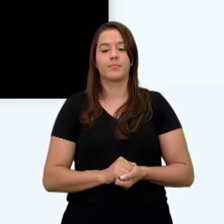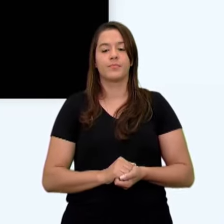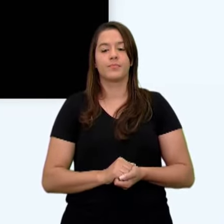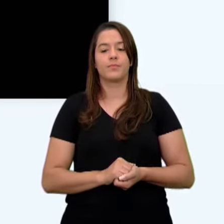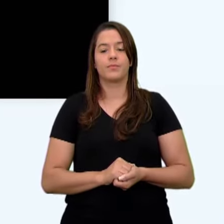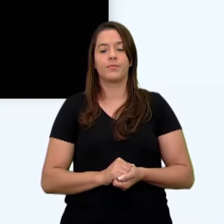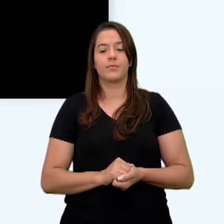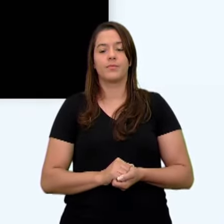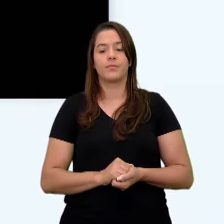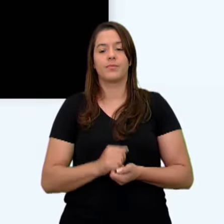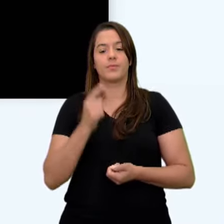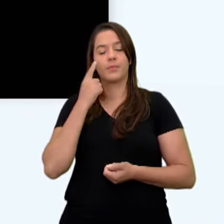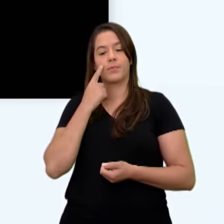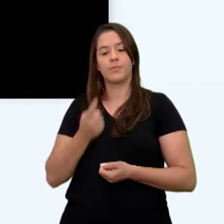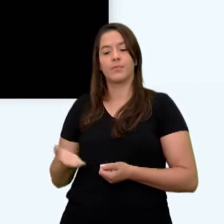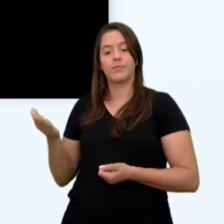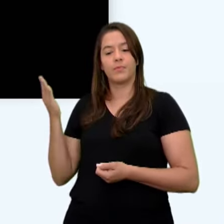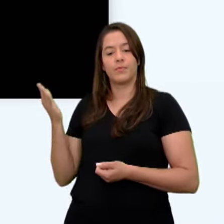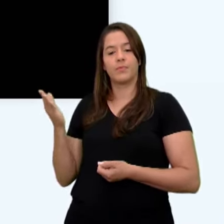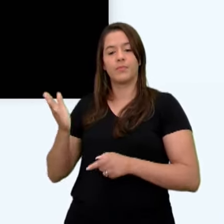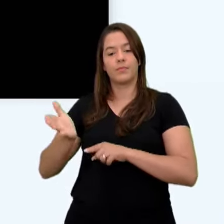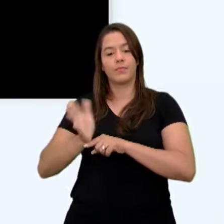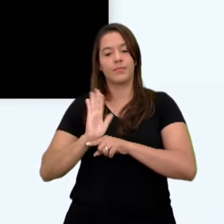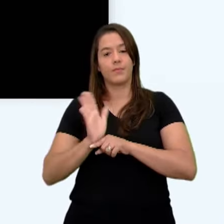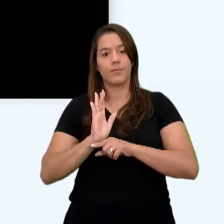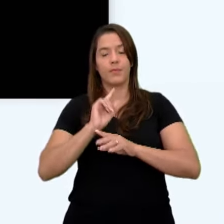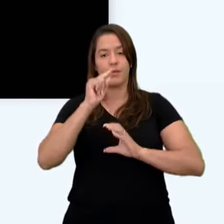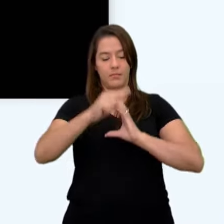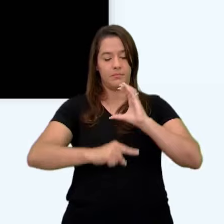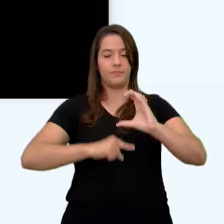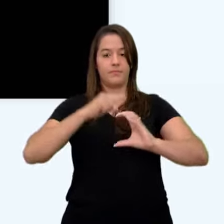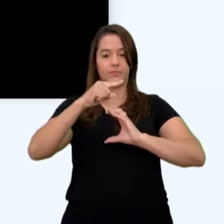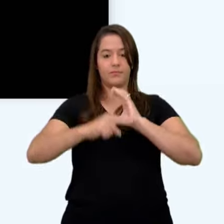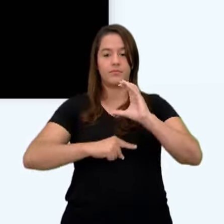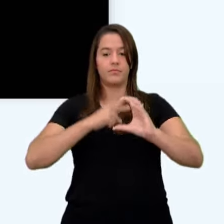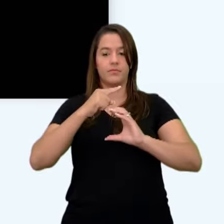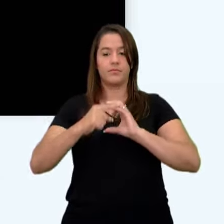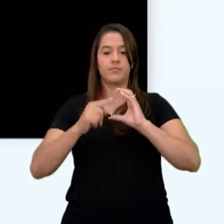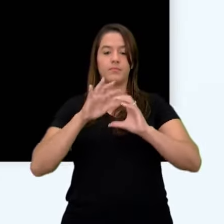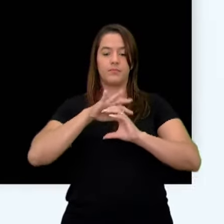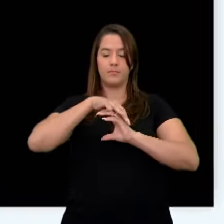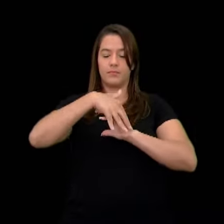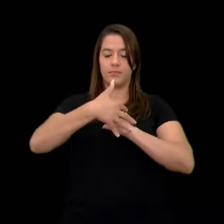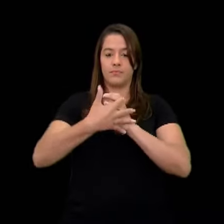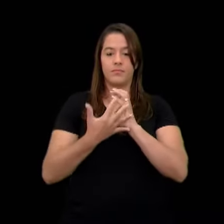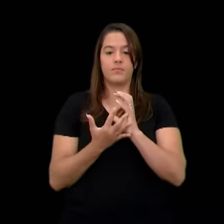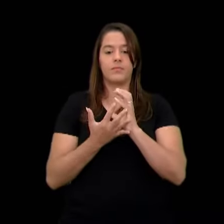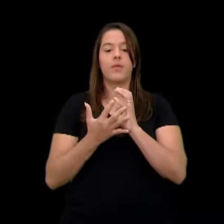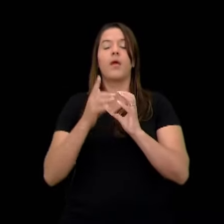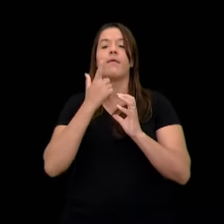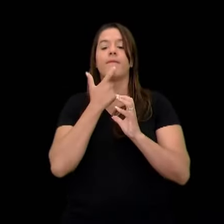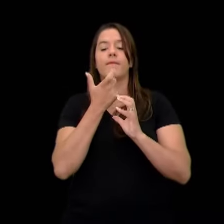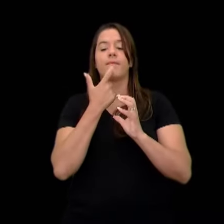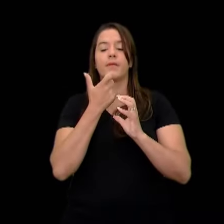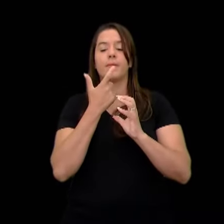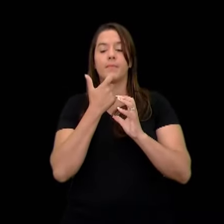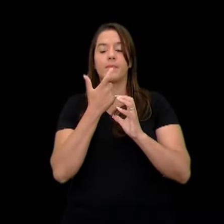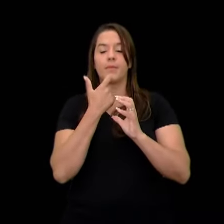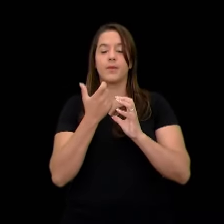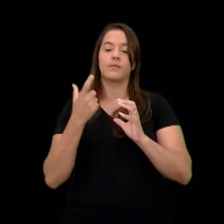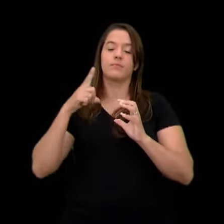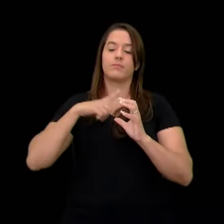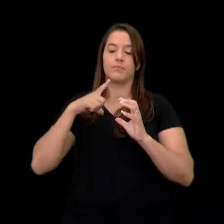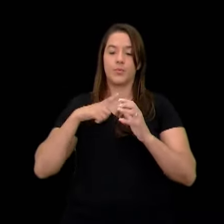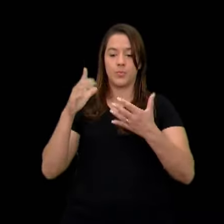Então vocês estão aí observando, né? Esse vídeo aí, ele está mostrando a Terra, né, no seu interior, né? As partes avermelhadas são as partes aí onde